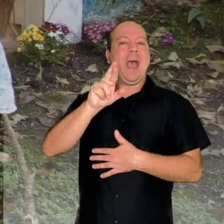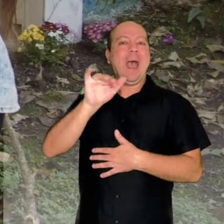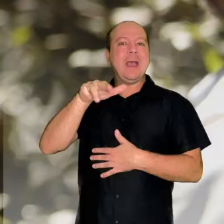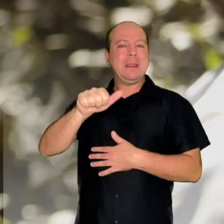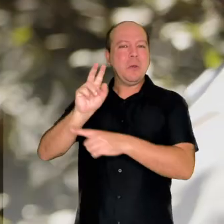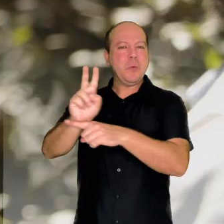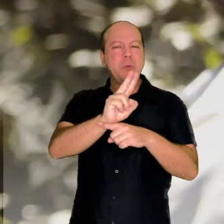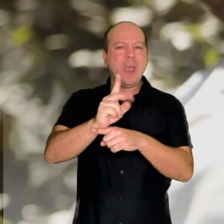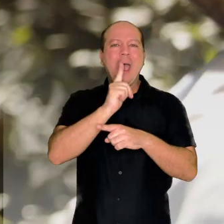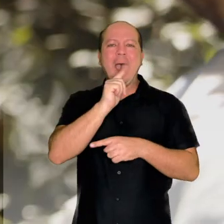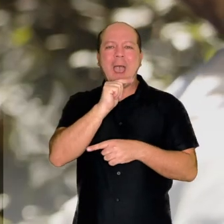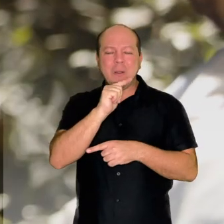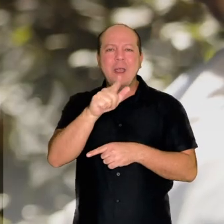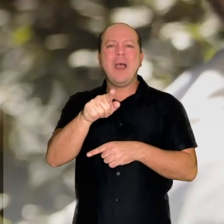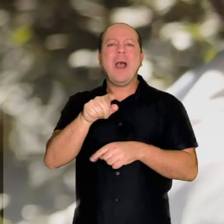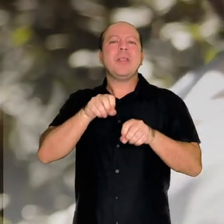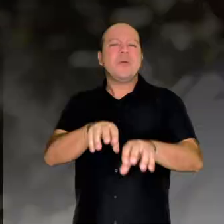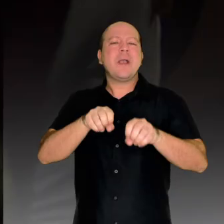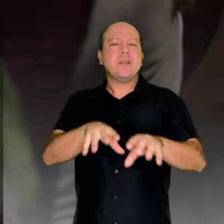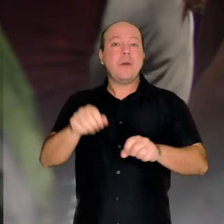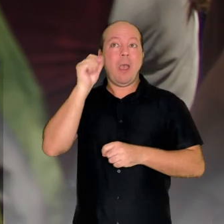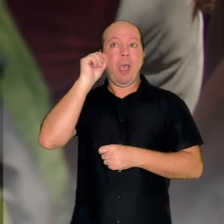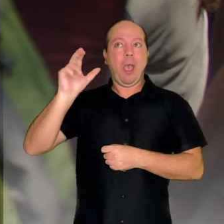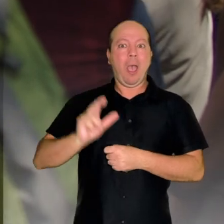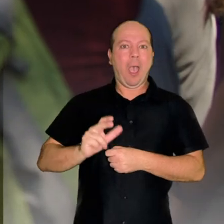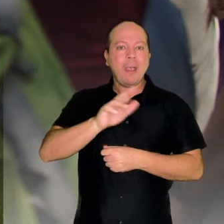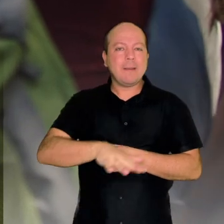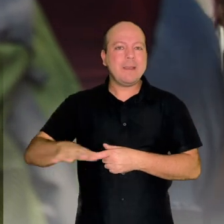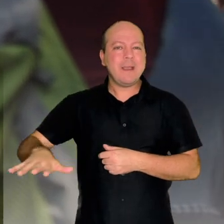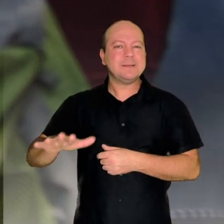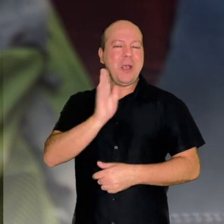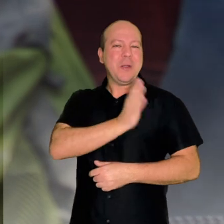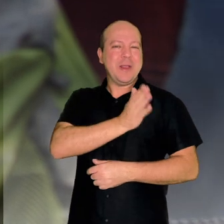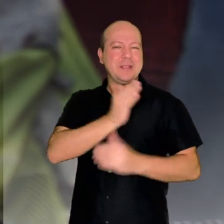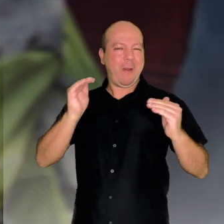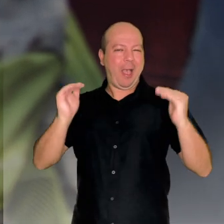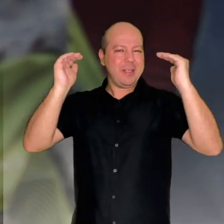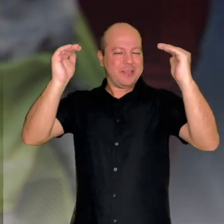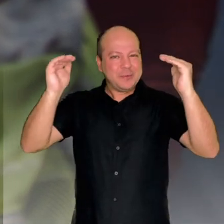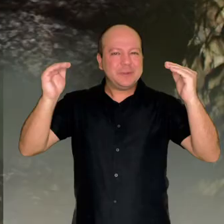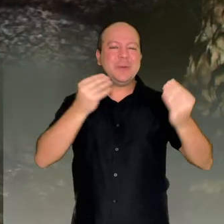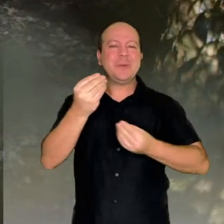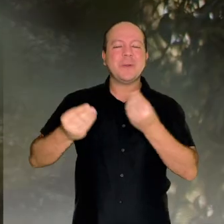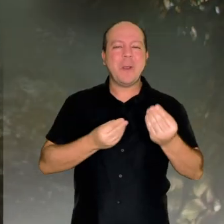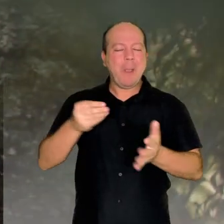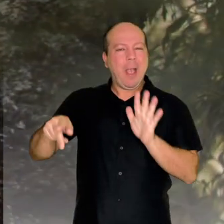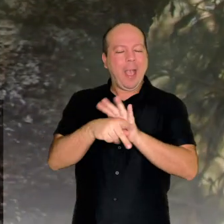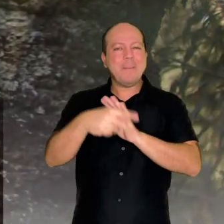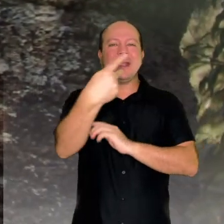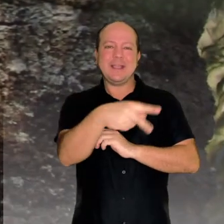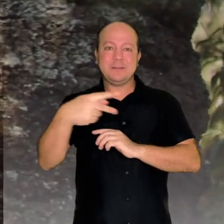Baldin, uma guardiã das águas e educadora que desperta nos olhos das crianças e no coração dos adultos o senso